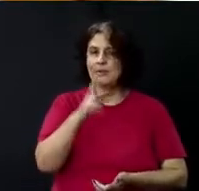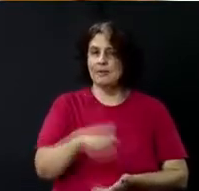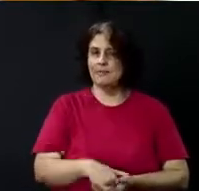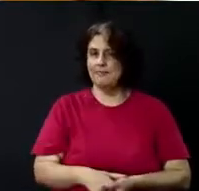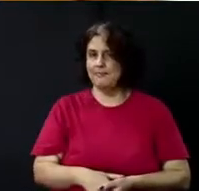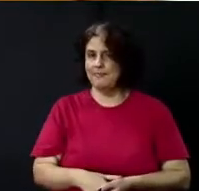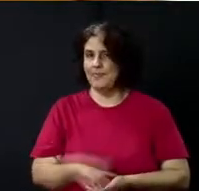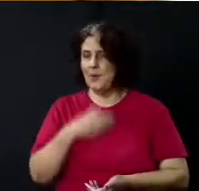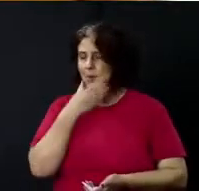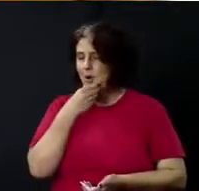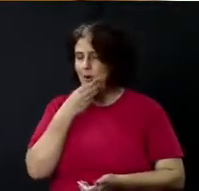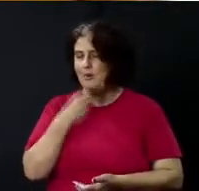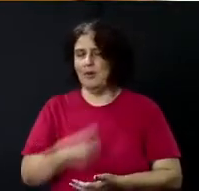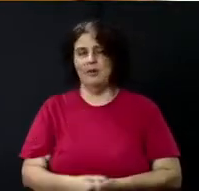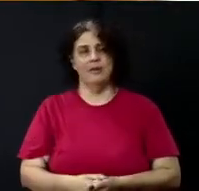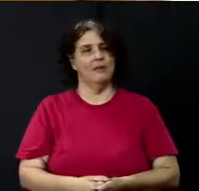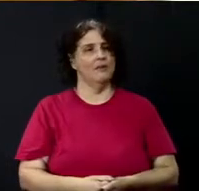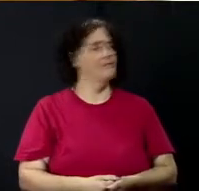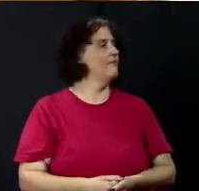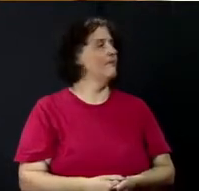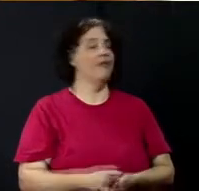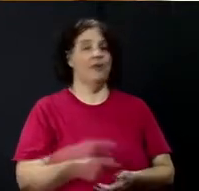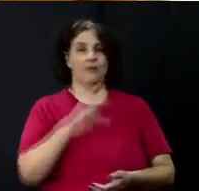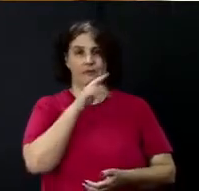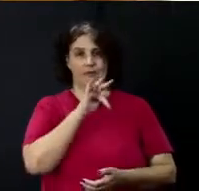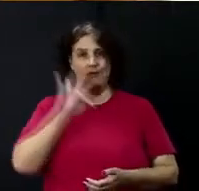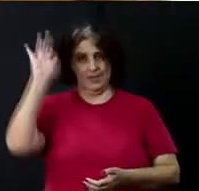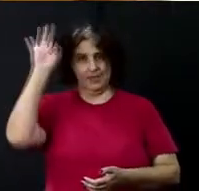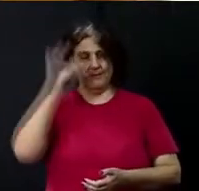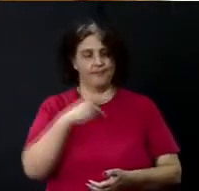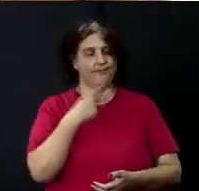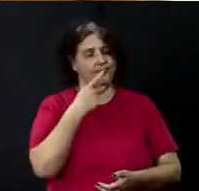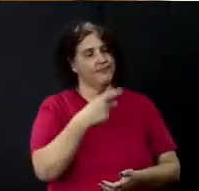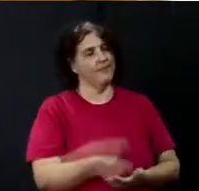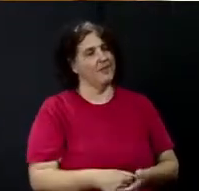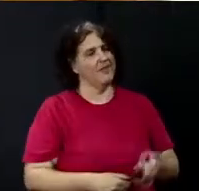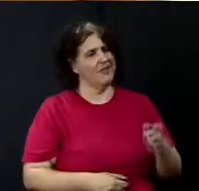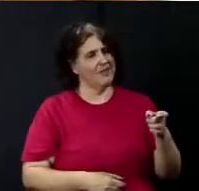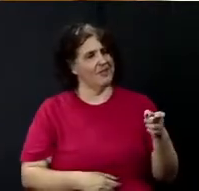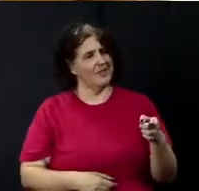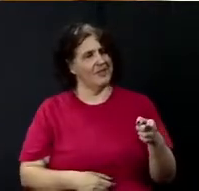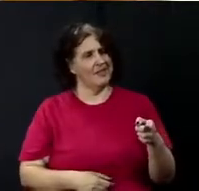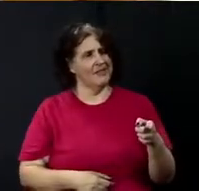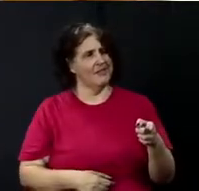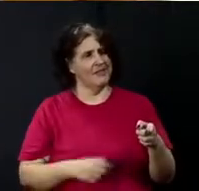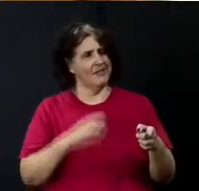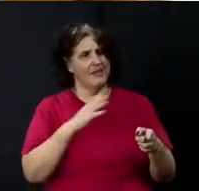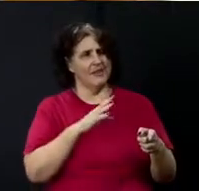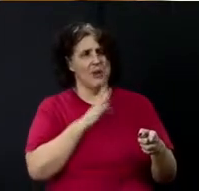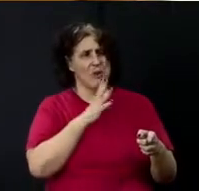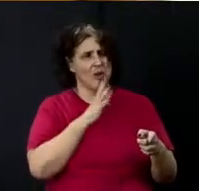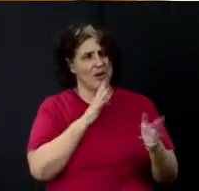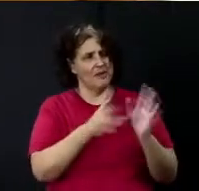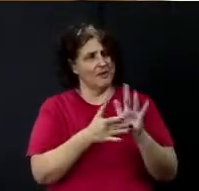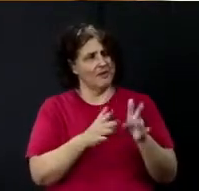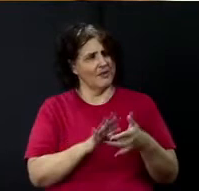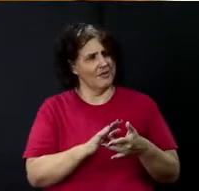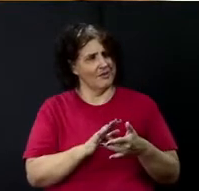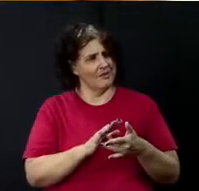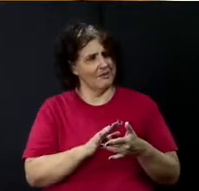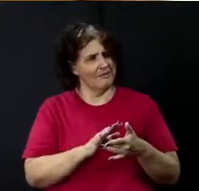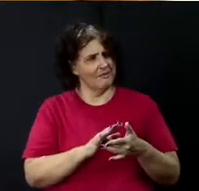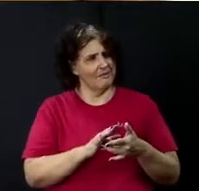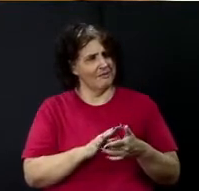é de estranhar, ele está falando com os fariseus, que vós não saibais de onde ele é, e contudo me abriu